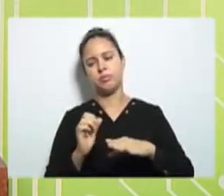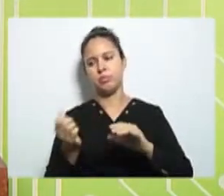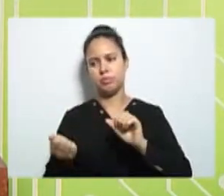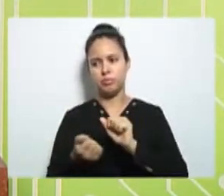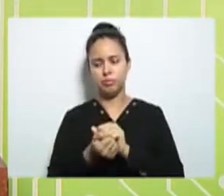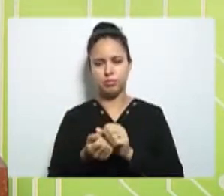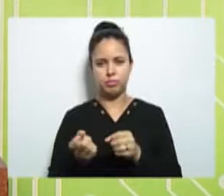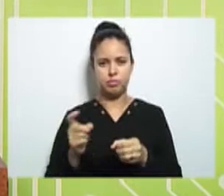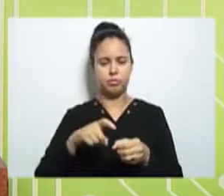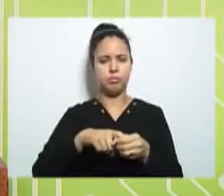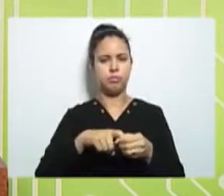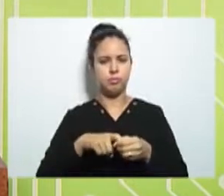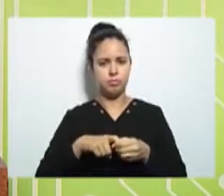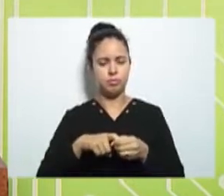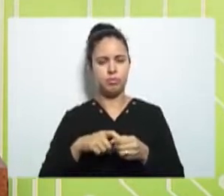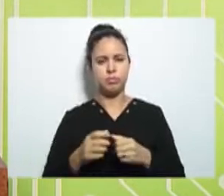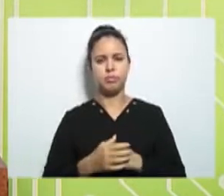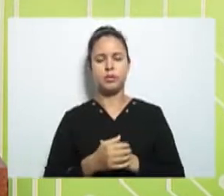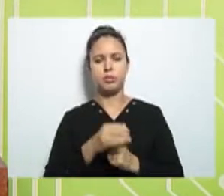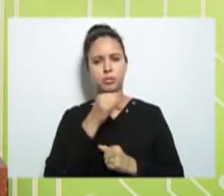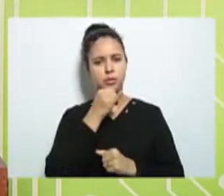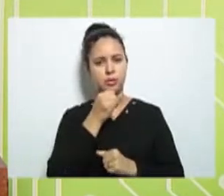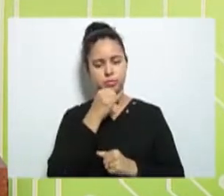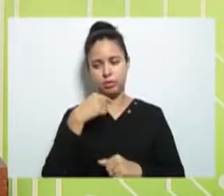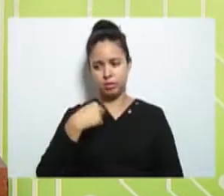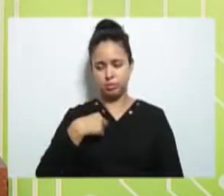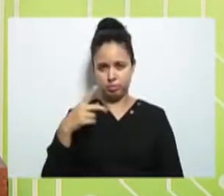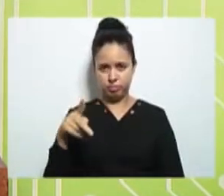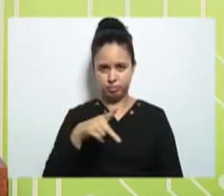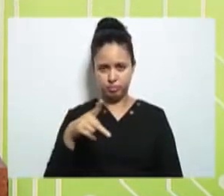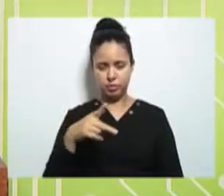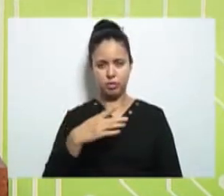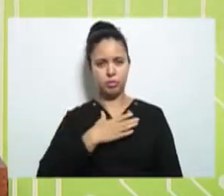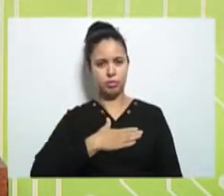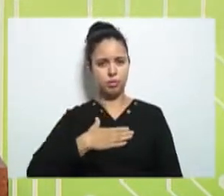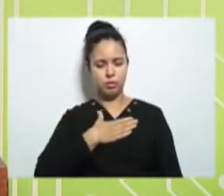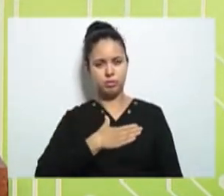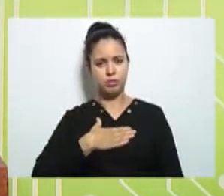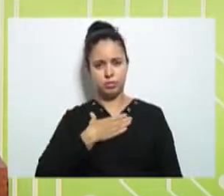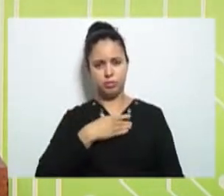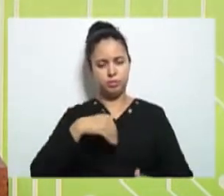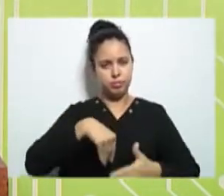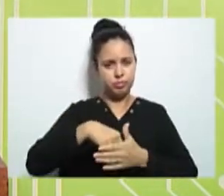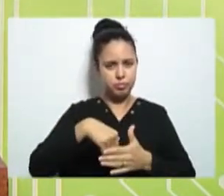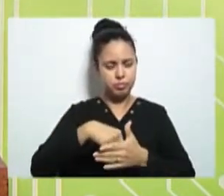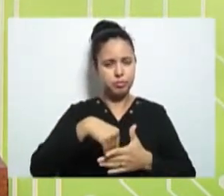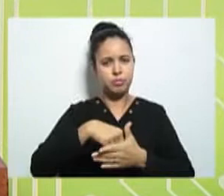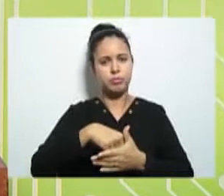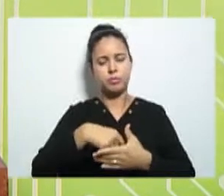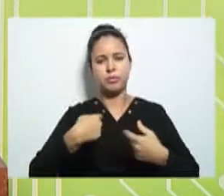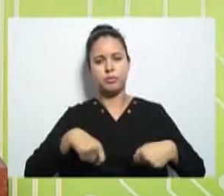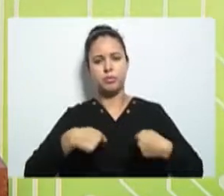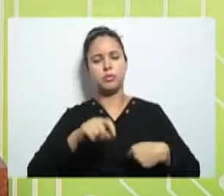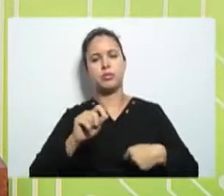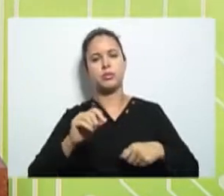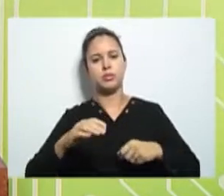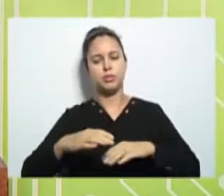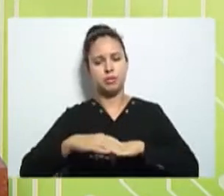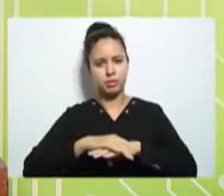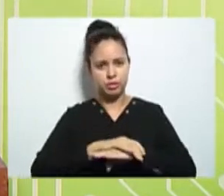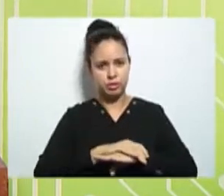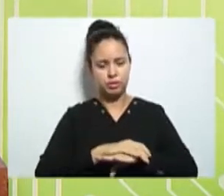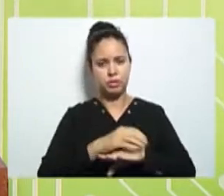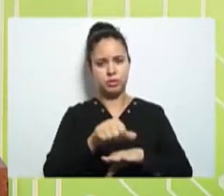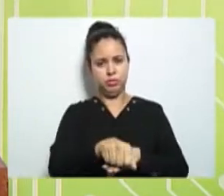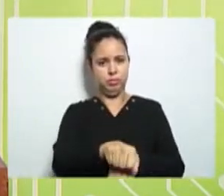gosta de jogar bola, é mentira, né, gente? Dá pra ver, né? Só um exemplo, né? O professor Saulo gosta de jogar bola, então o que ele precisa para jogar bola? Chuteira,